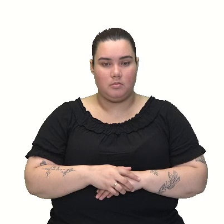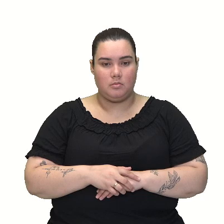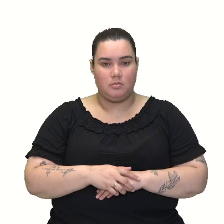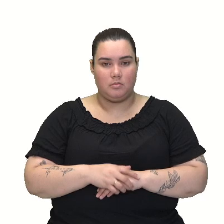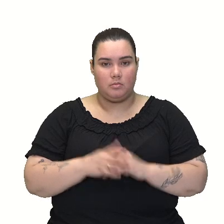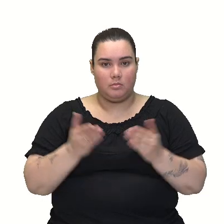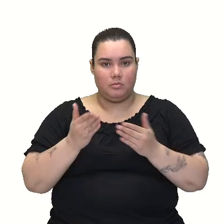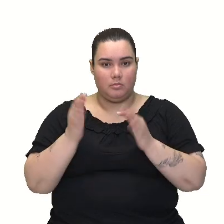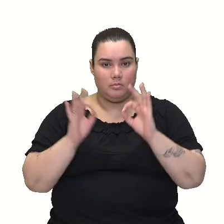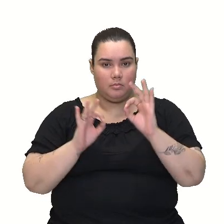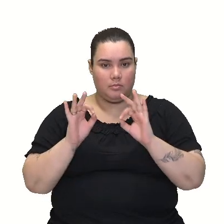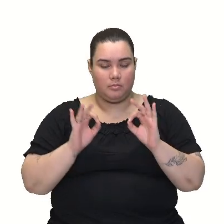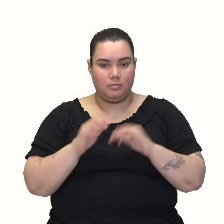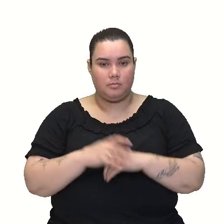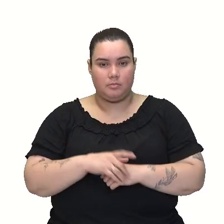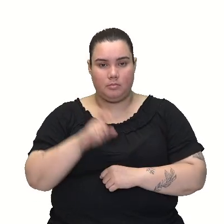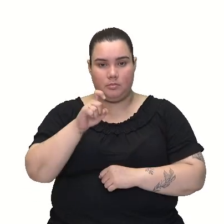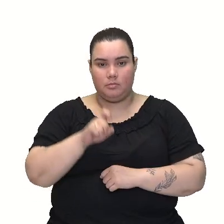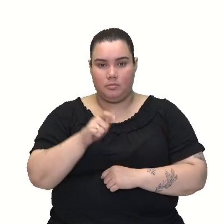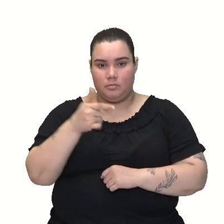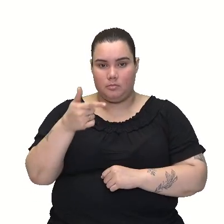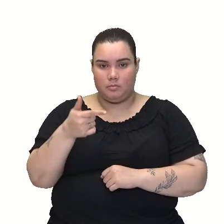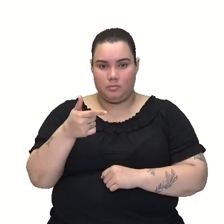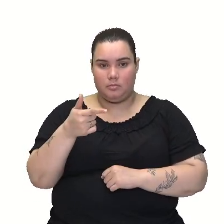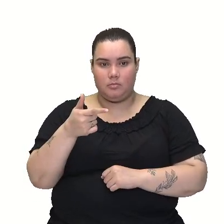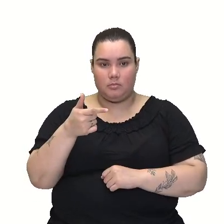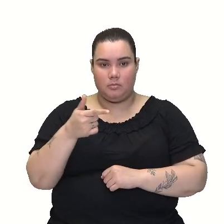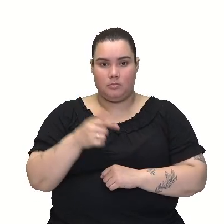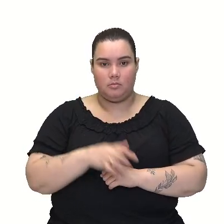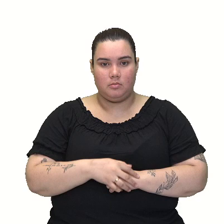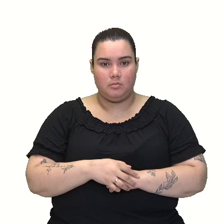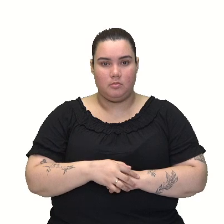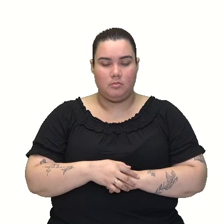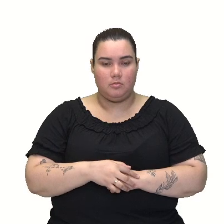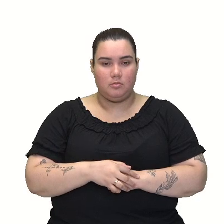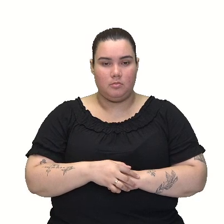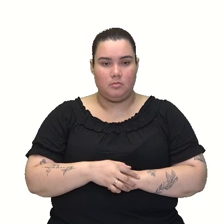misturar. x2 é igual.